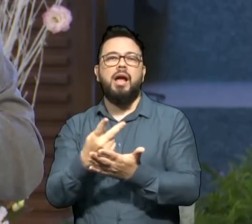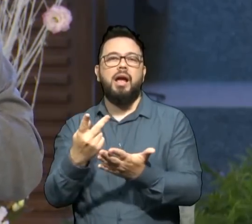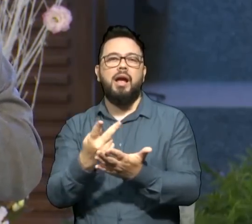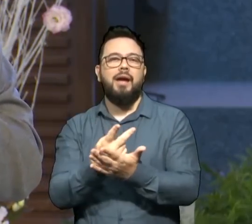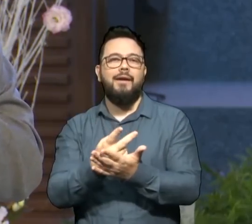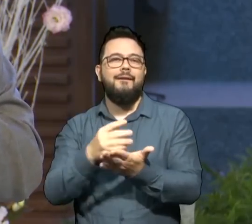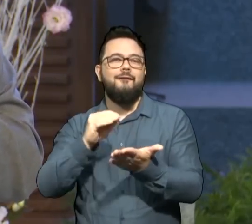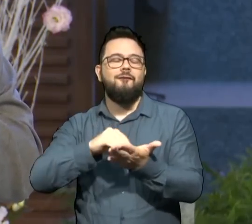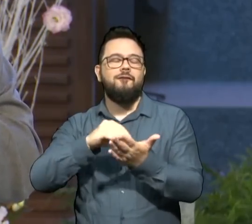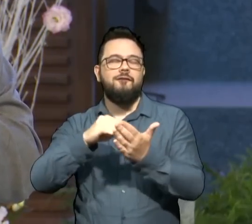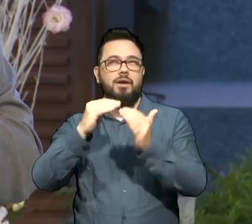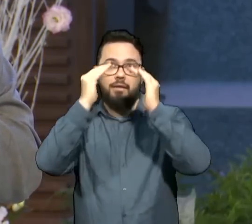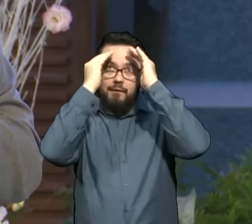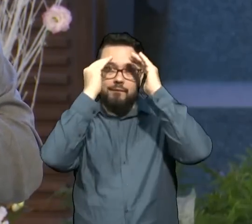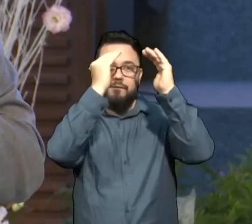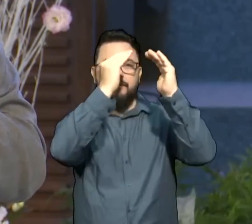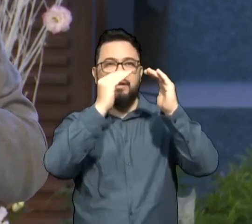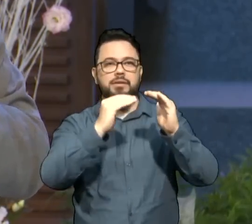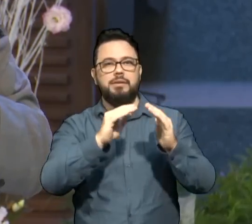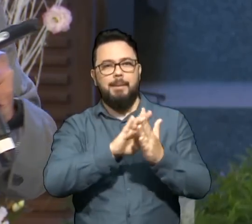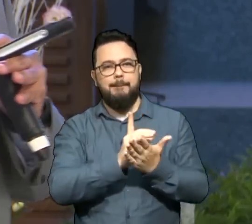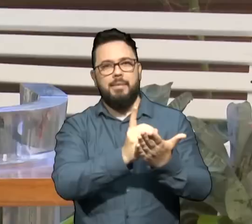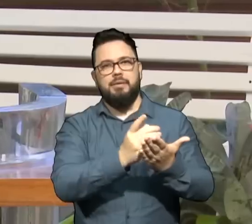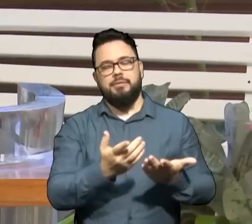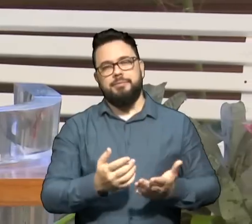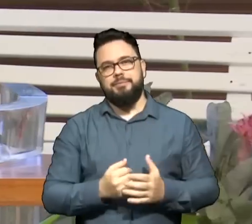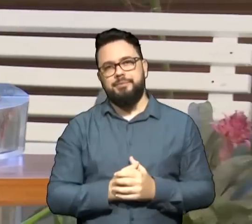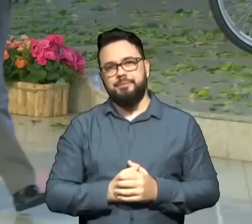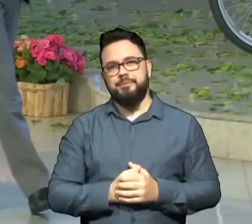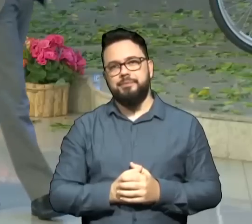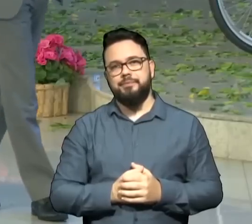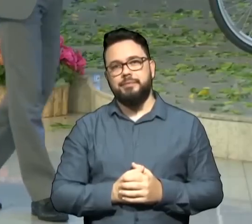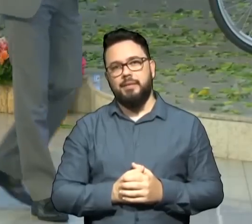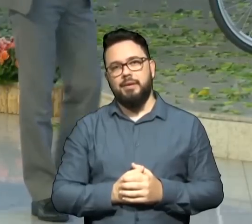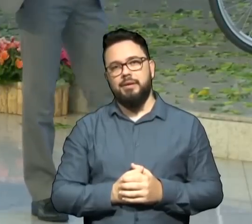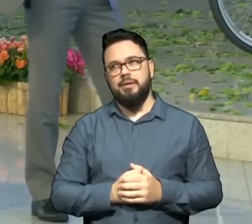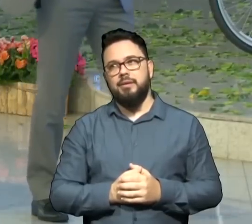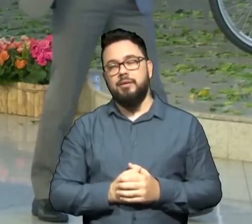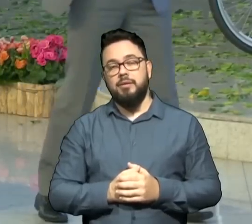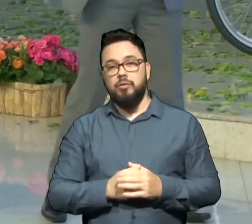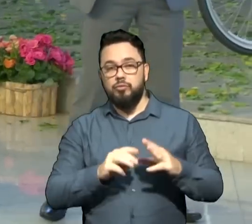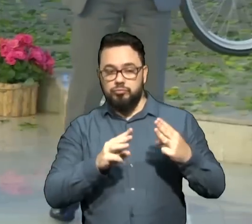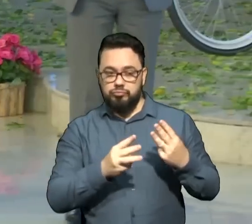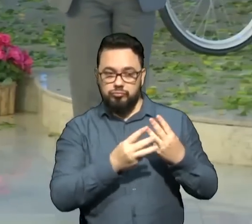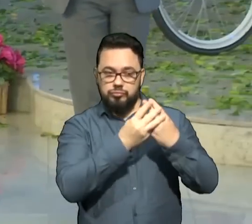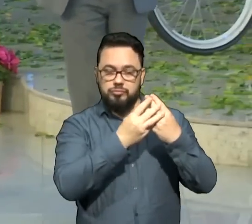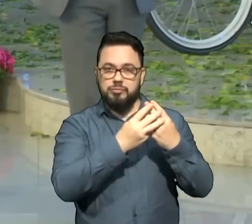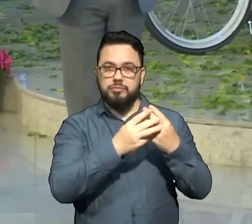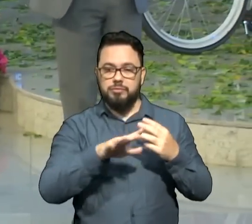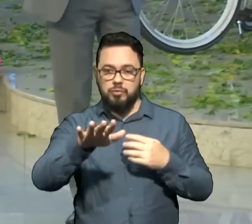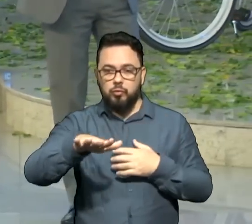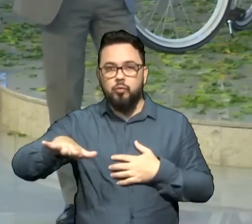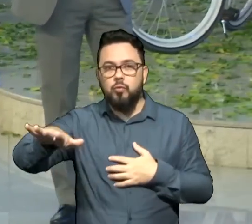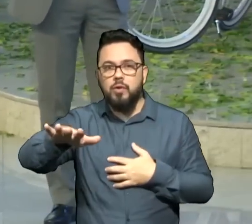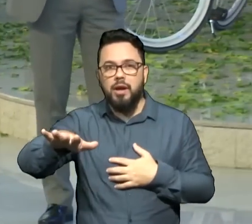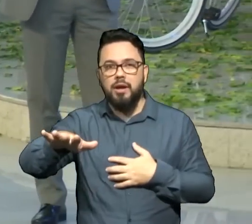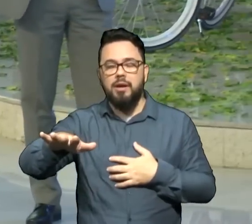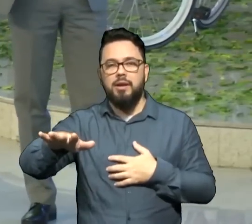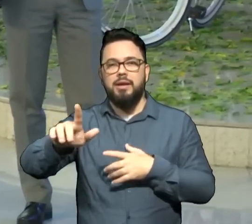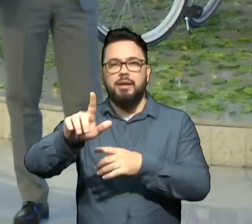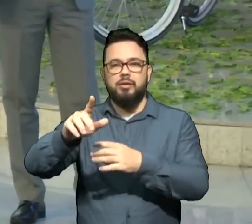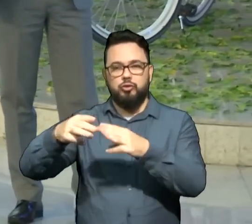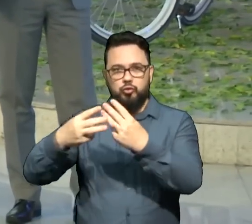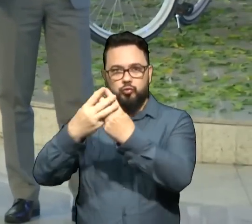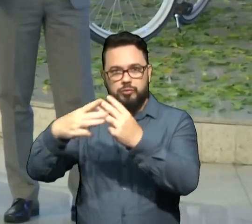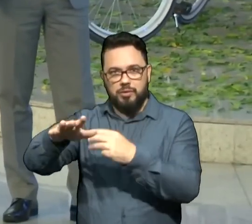desonrar a palavra de Deus é porque eles diziam que os os judeus da Galileia tinham um sotaque muito carregado